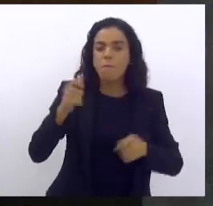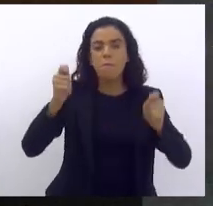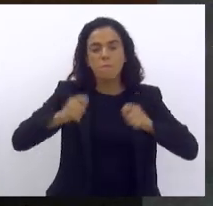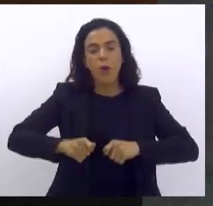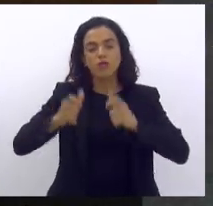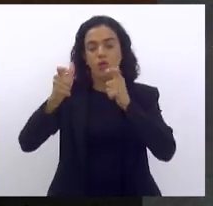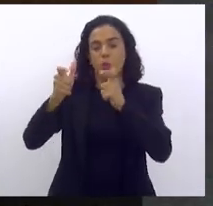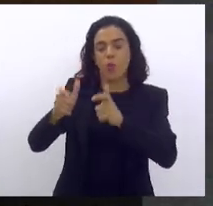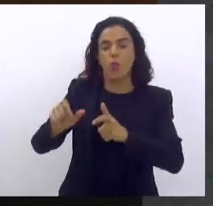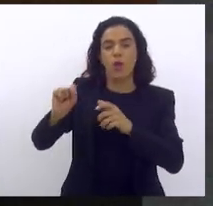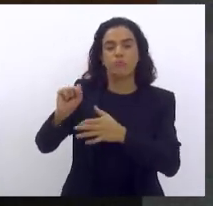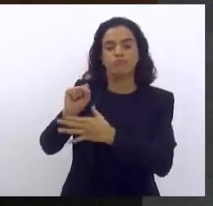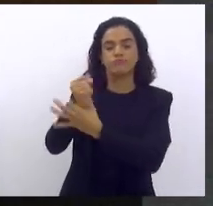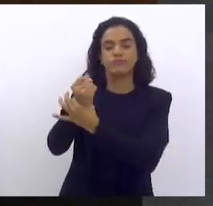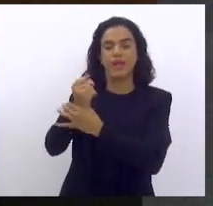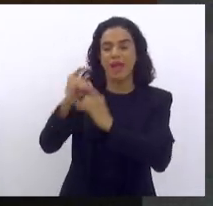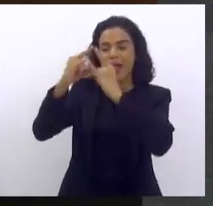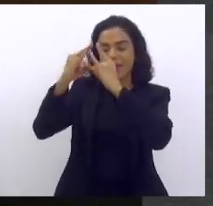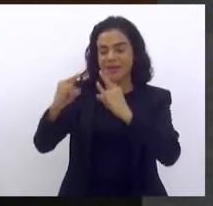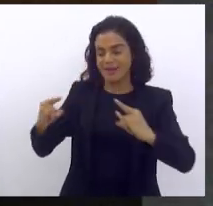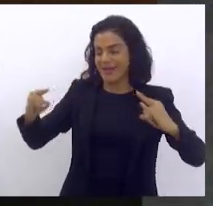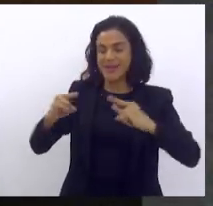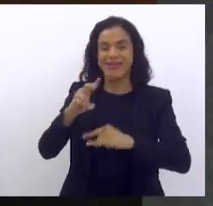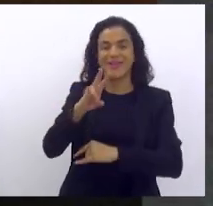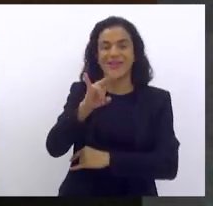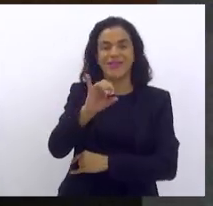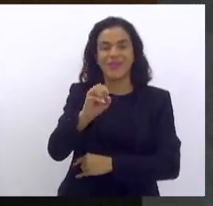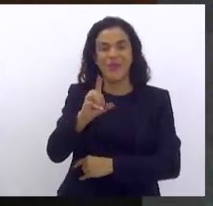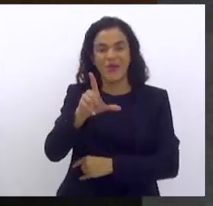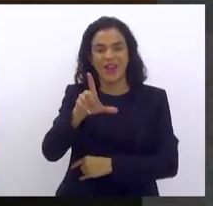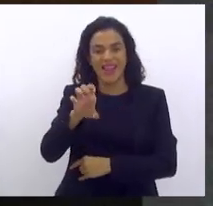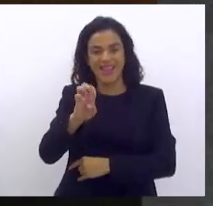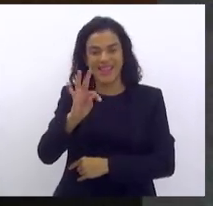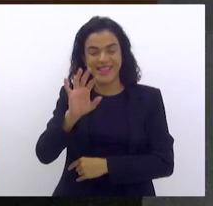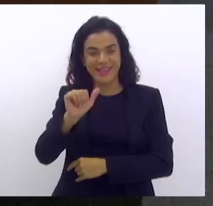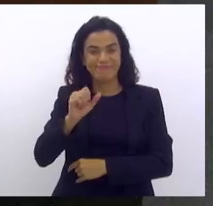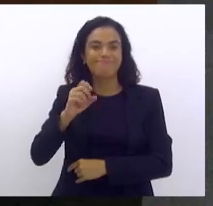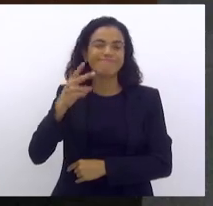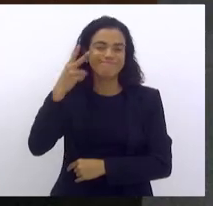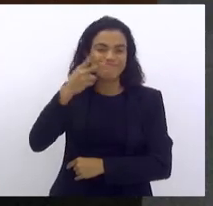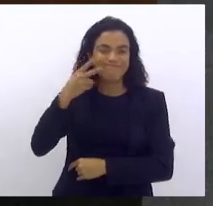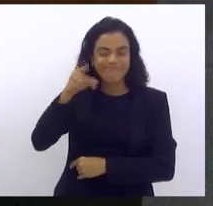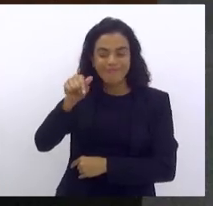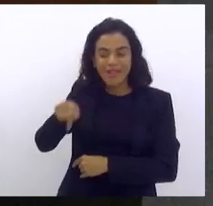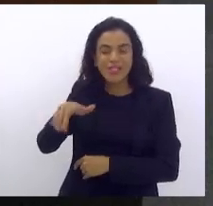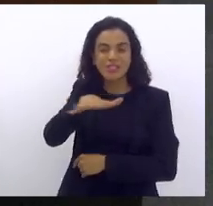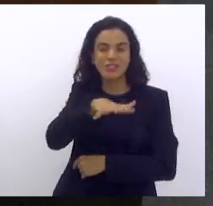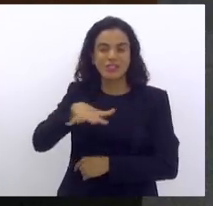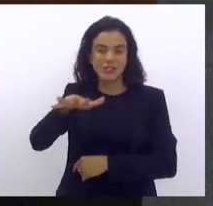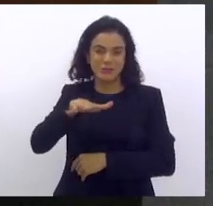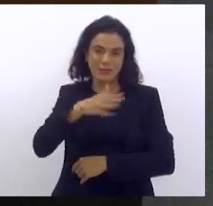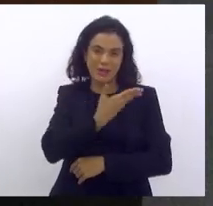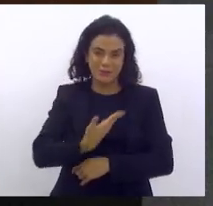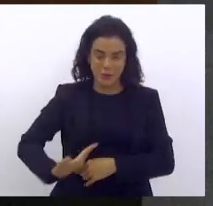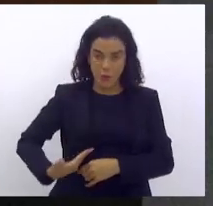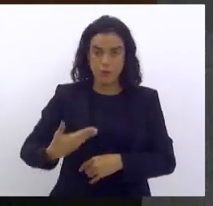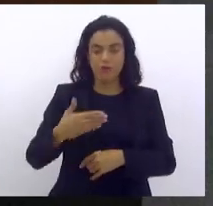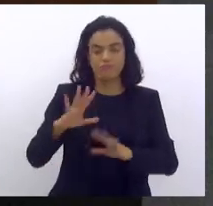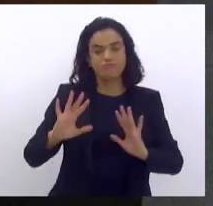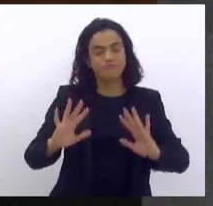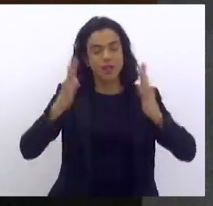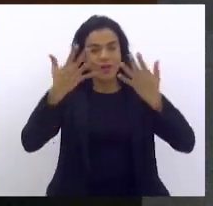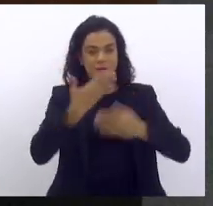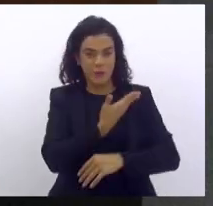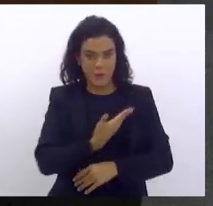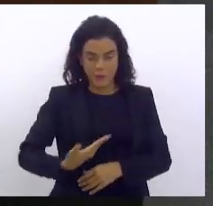ter as tendas violetas para fazerem um primeiro atendimento nesses espaços públicos, de eventos públicos. Então,